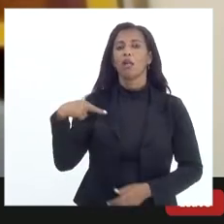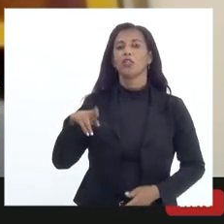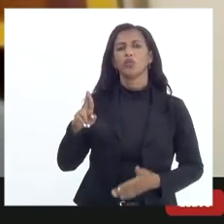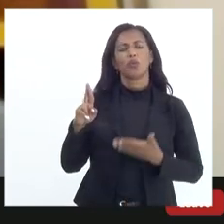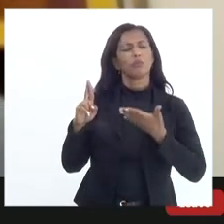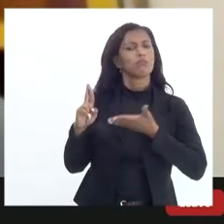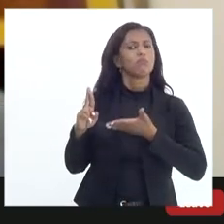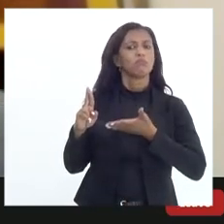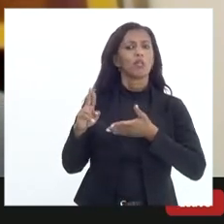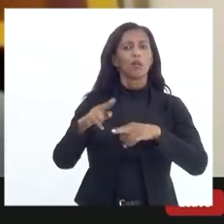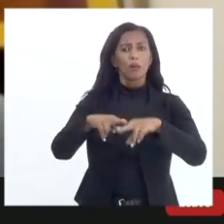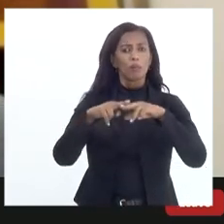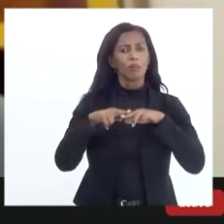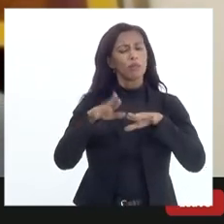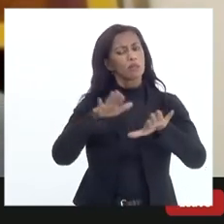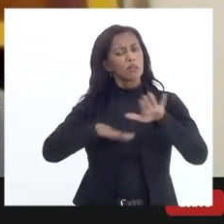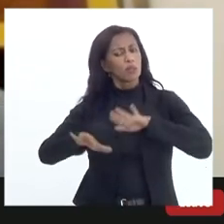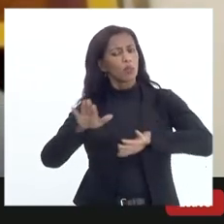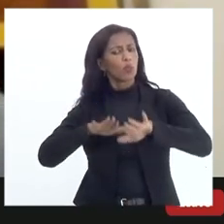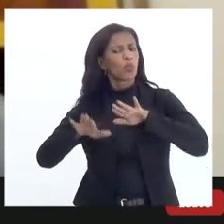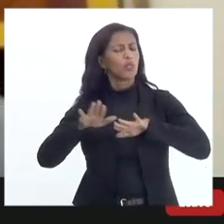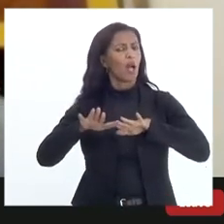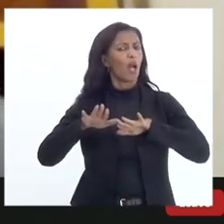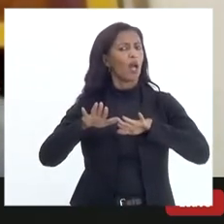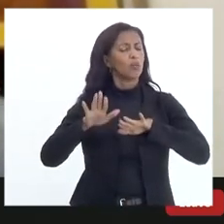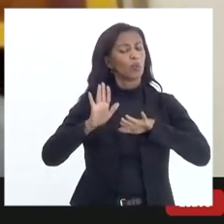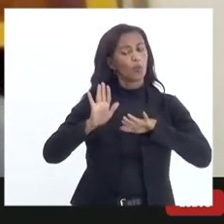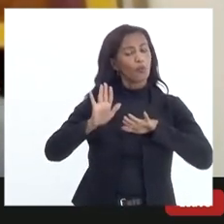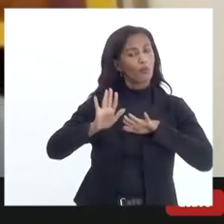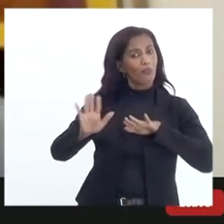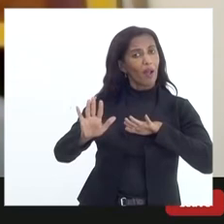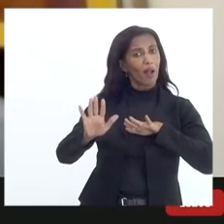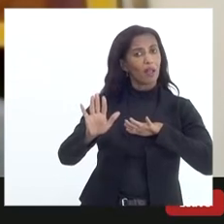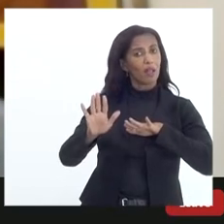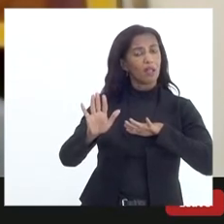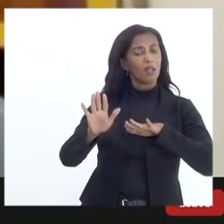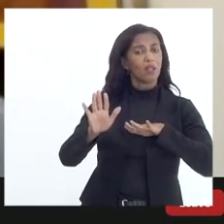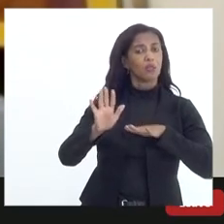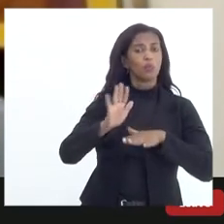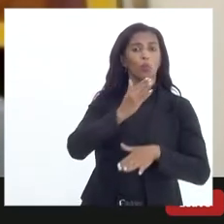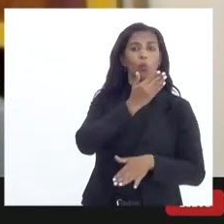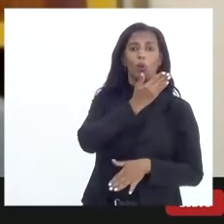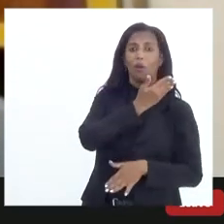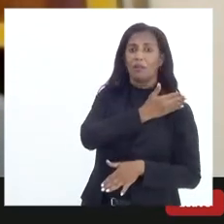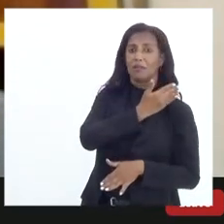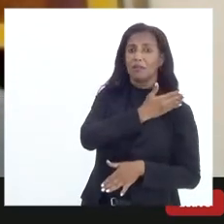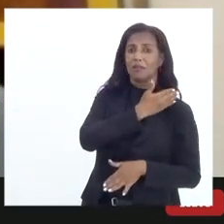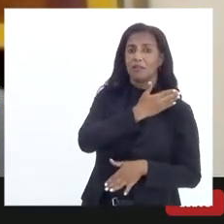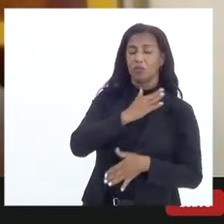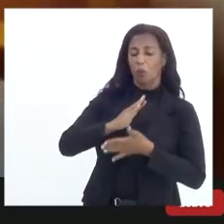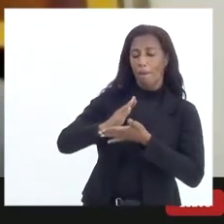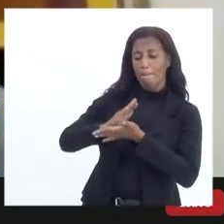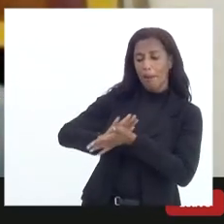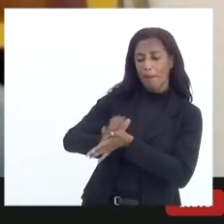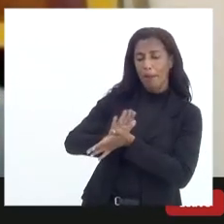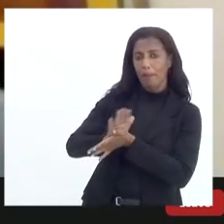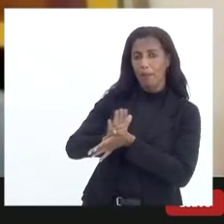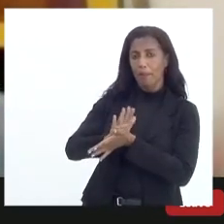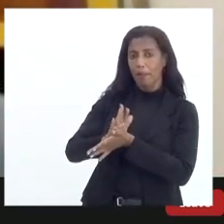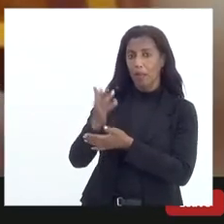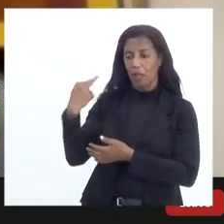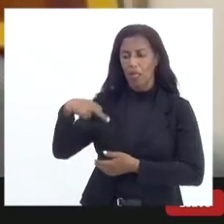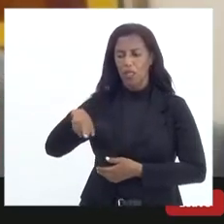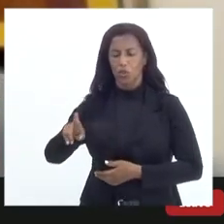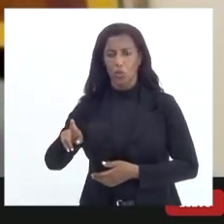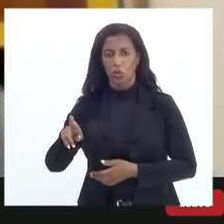Né? Por isso tem que ter muito cuidado quando se fala do racismo religioso, ok? Porque uma coisa é o racismo estrutural, que está